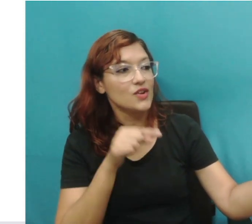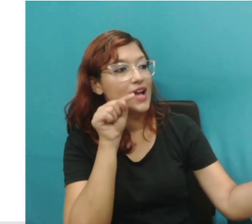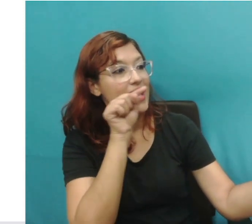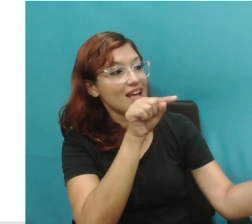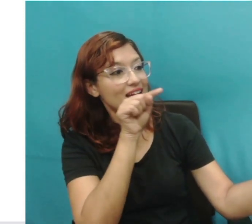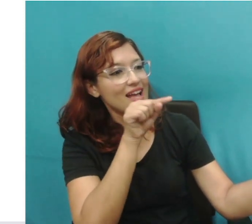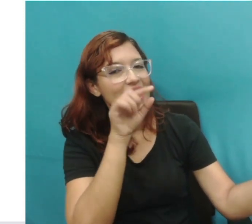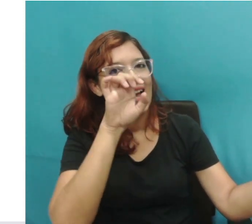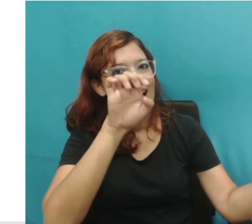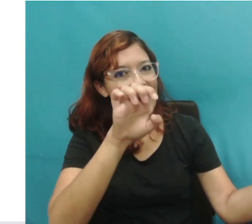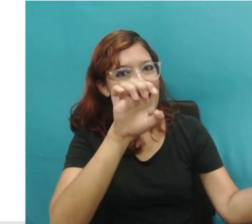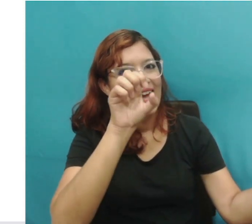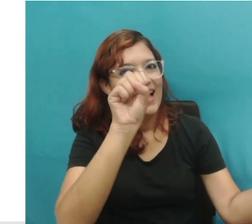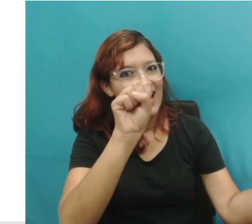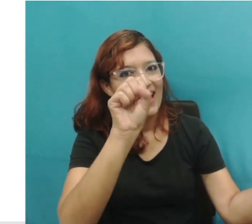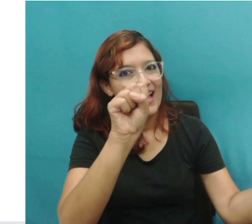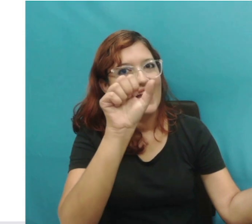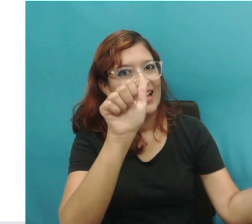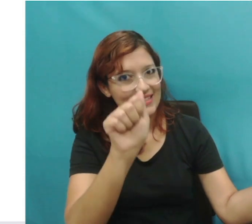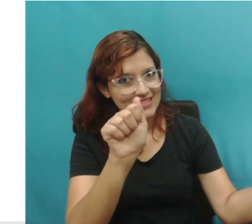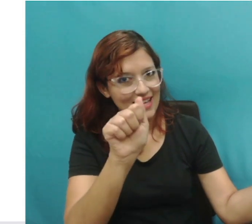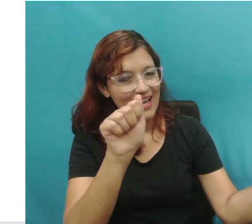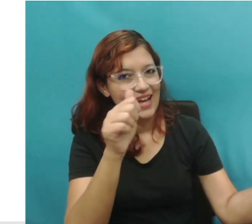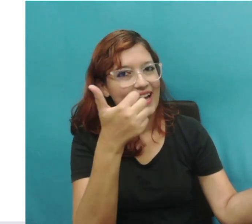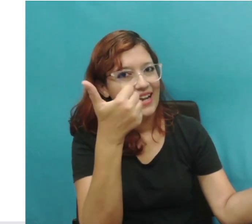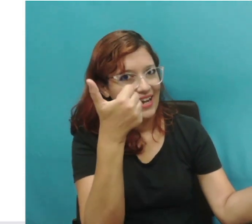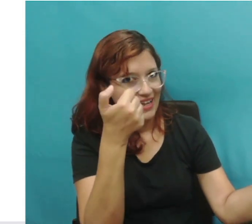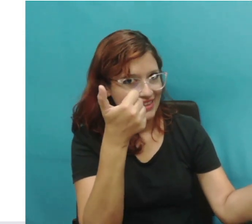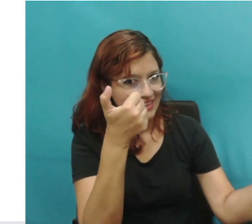Então, aí eu vou falar, essa